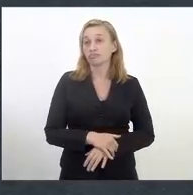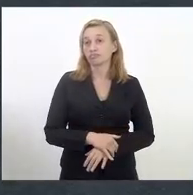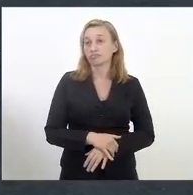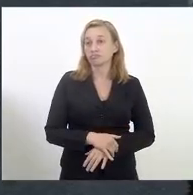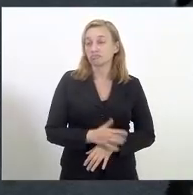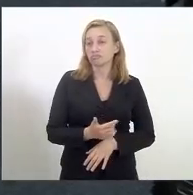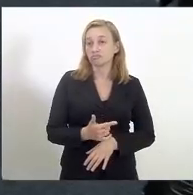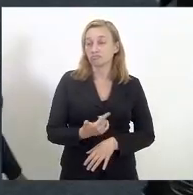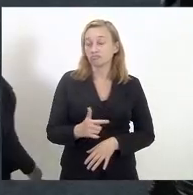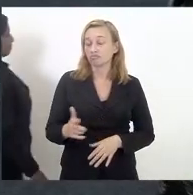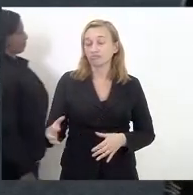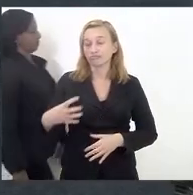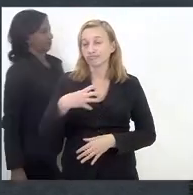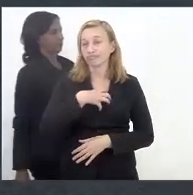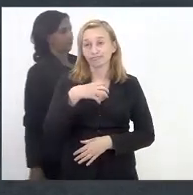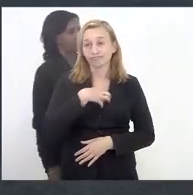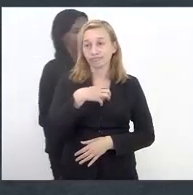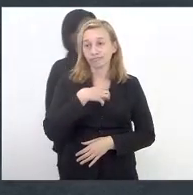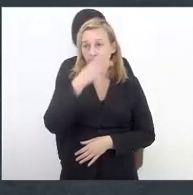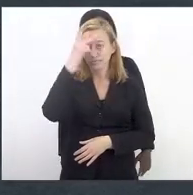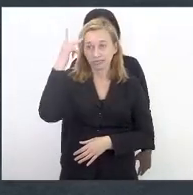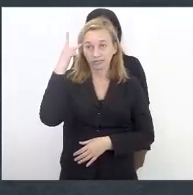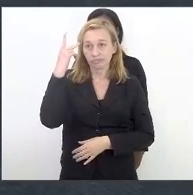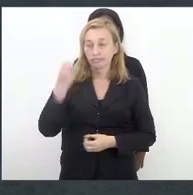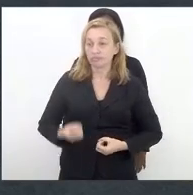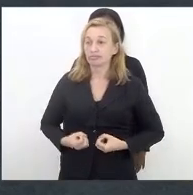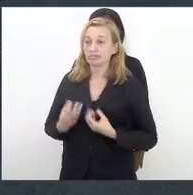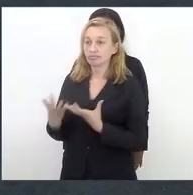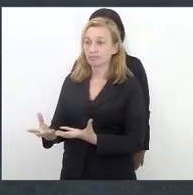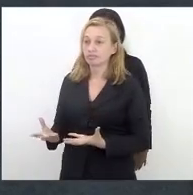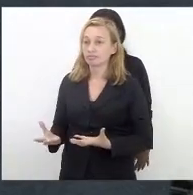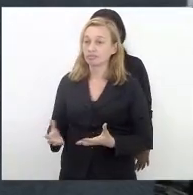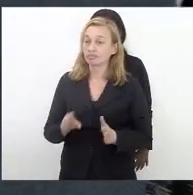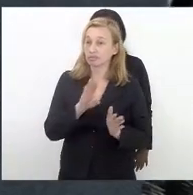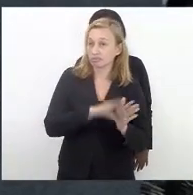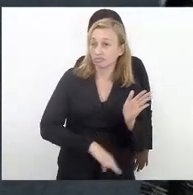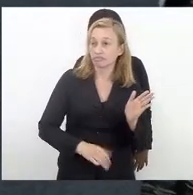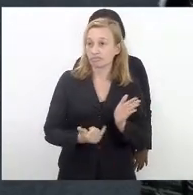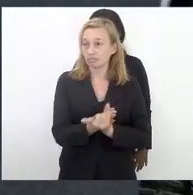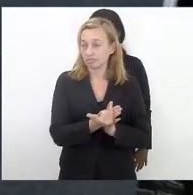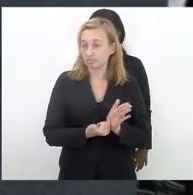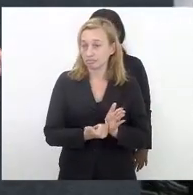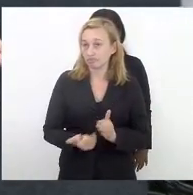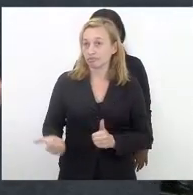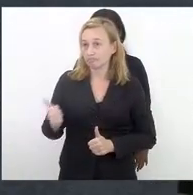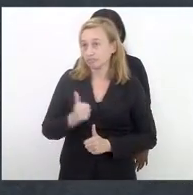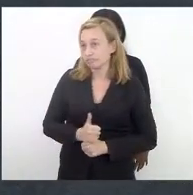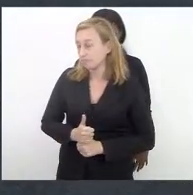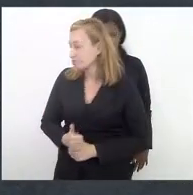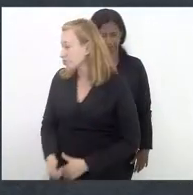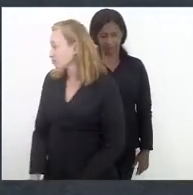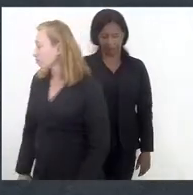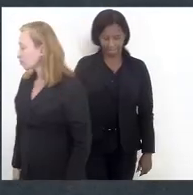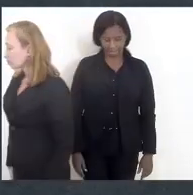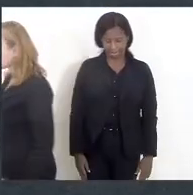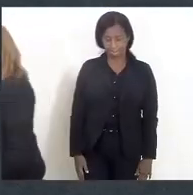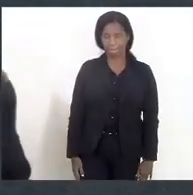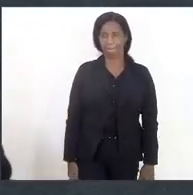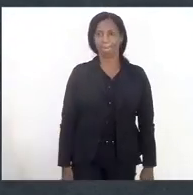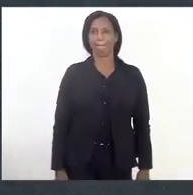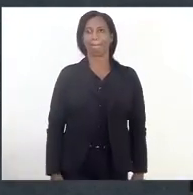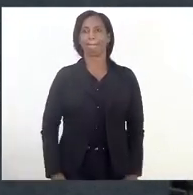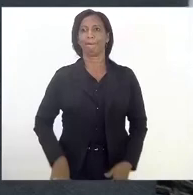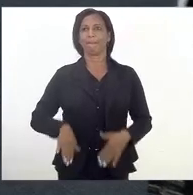uma forma menor sentido se a pessoa está doando ainda vi tirar o imposto e alocar imposto em cima